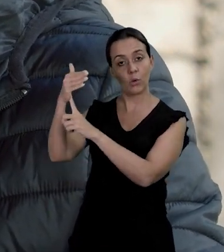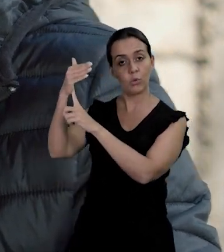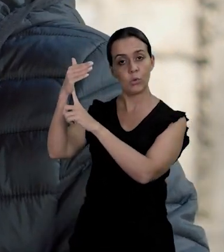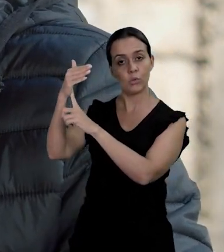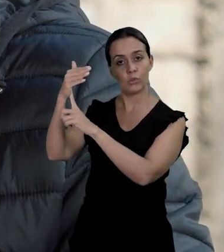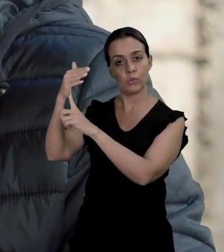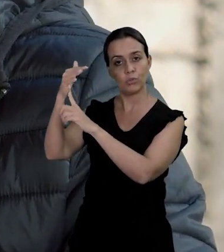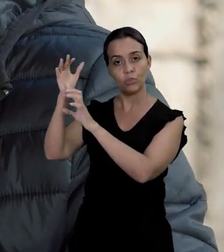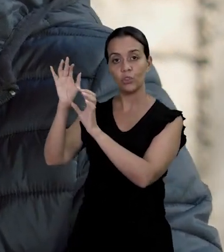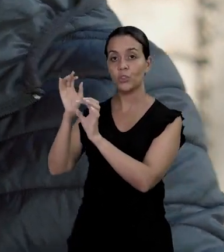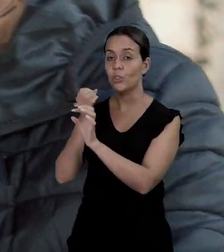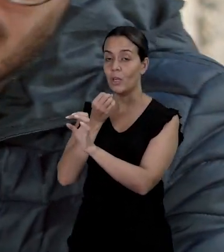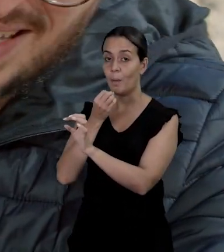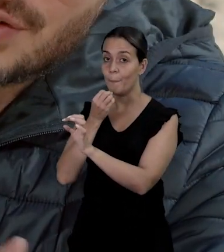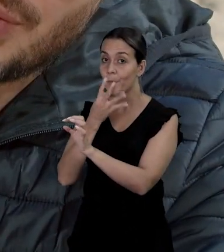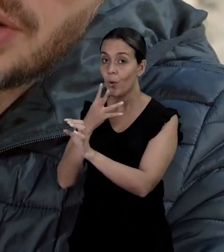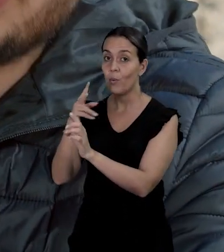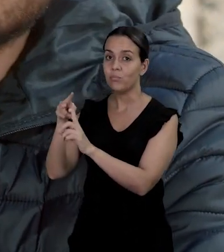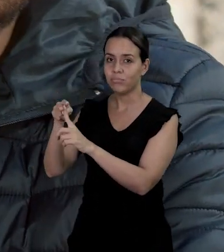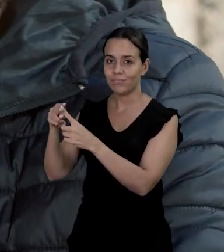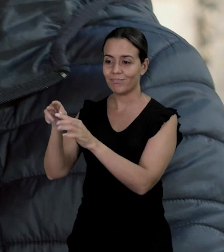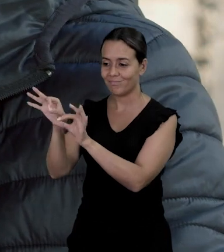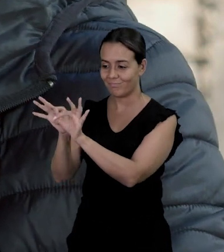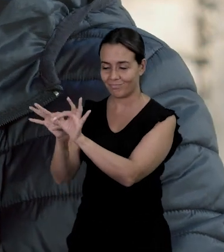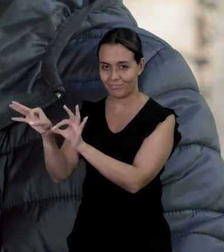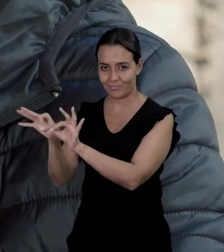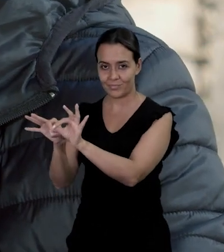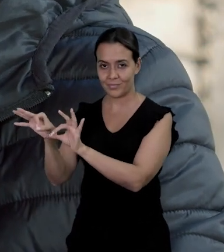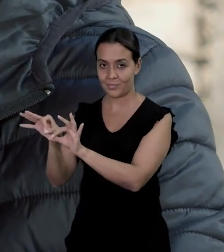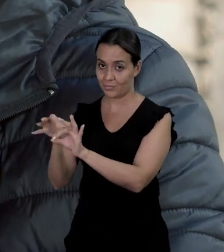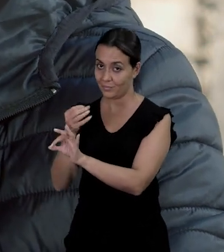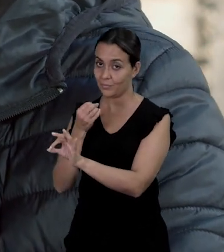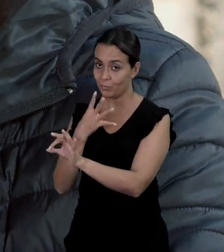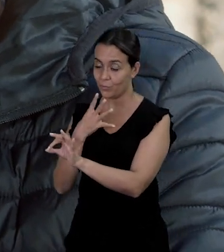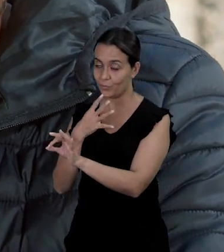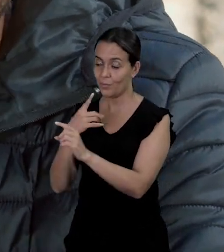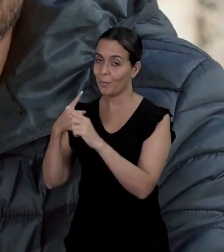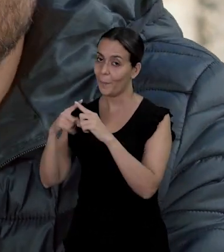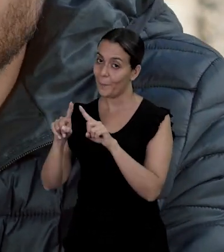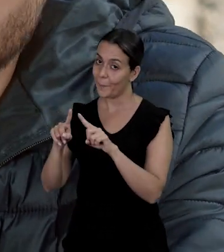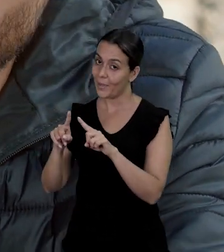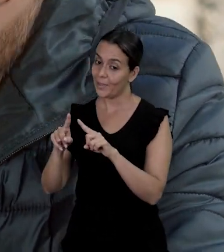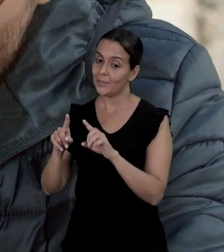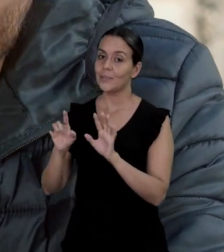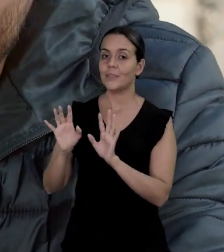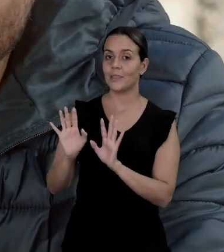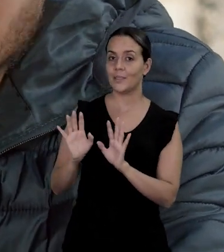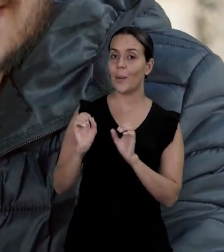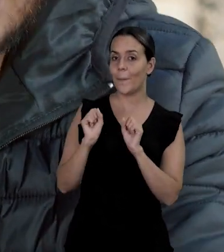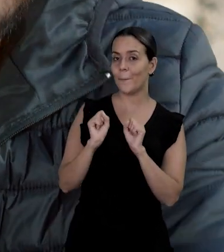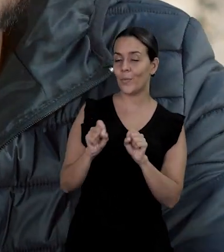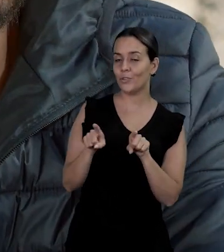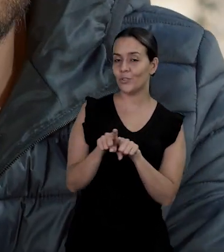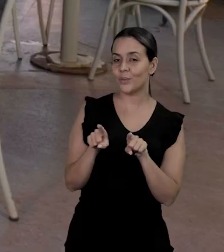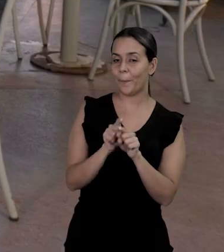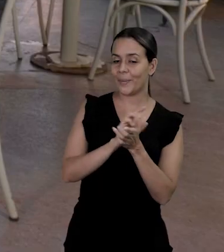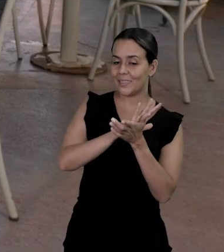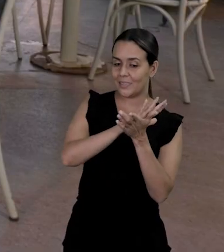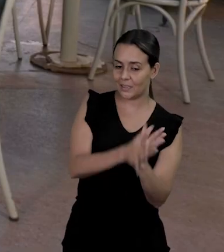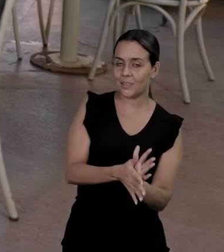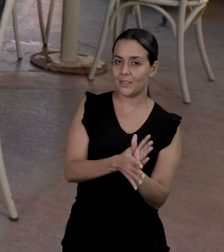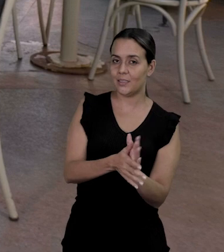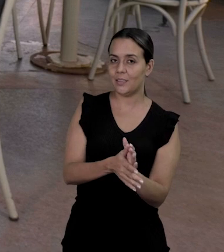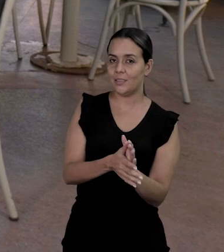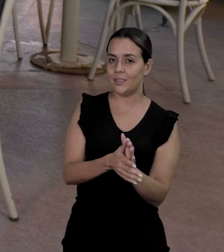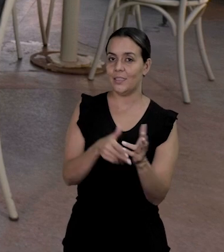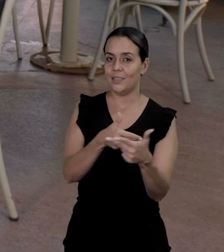como ferramenta, também pode ser utilizada para destruir coisas. E o fato de a gente estar discutindo e antecipando isso, né? Esses cenários para o futuro...